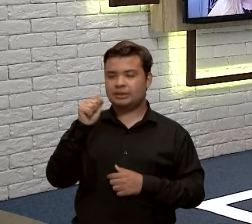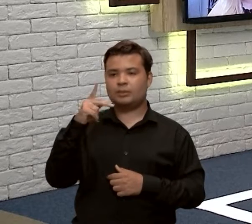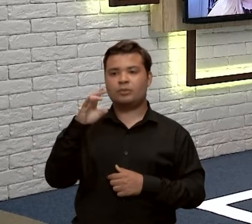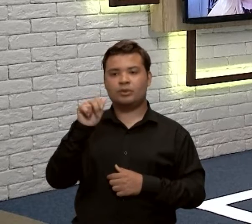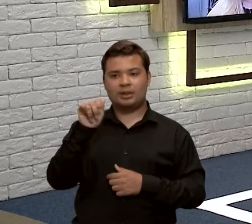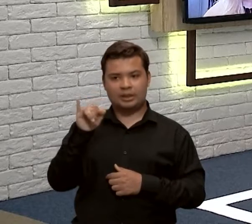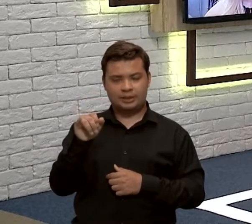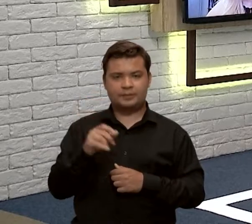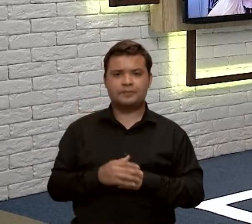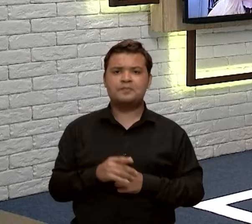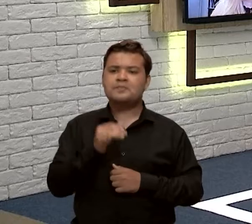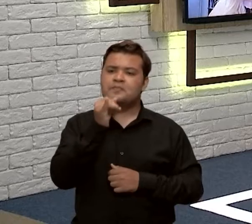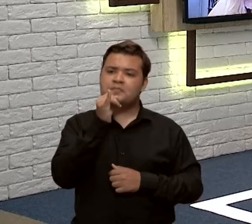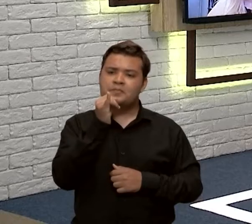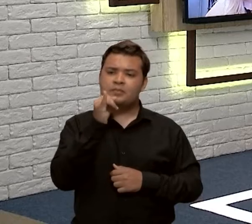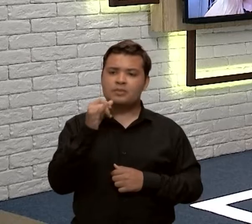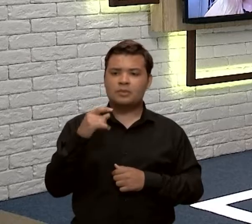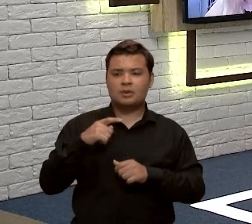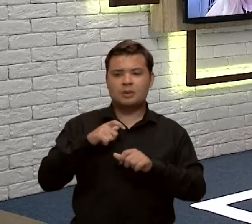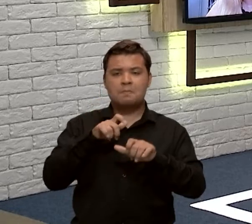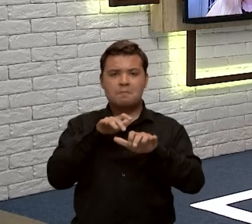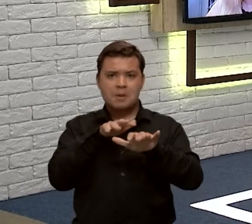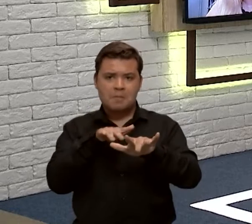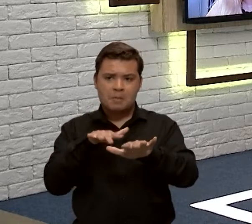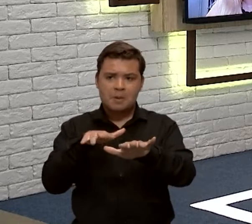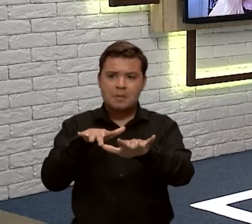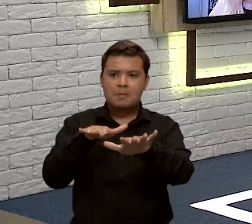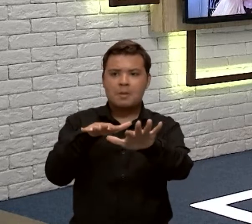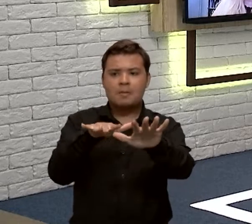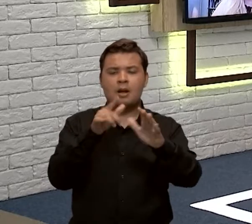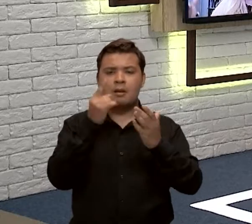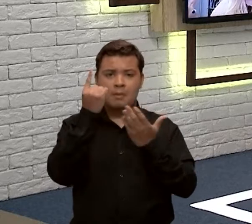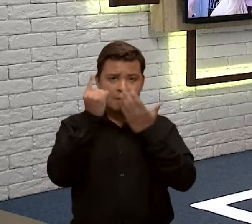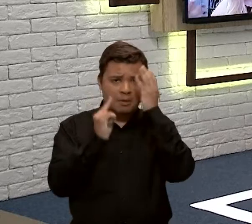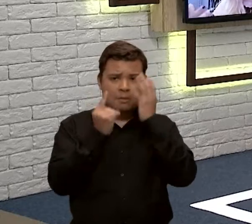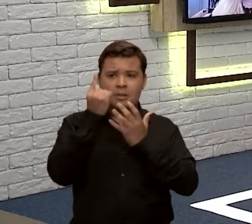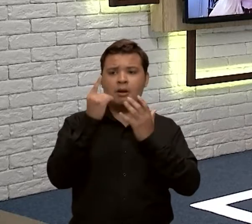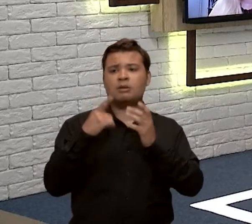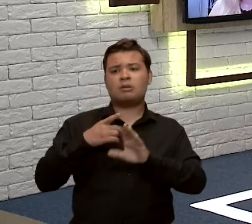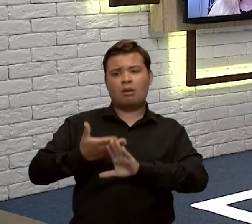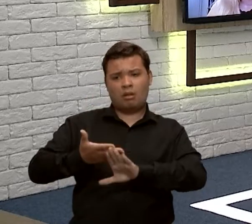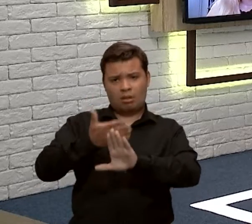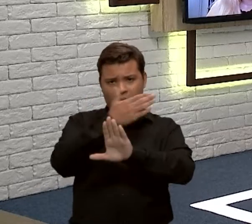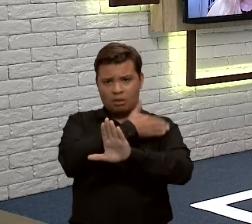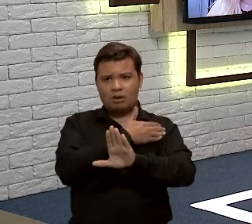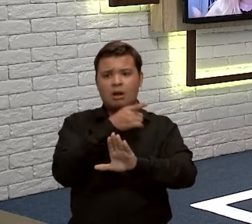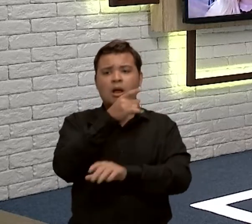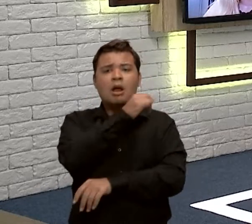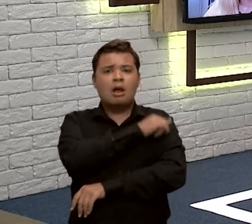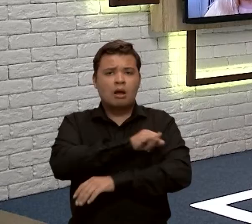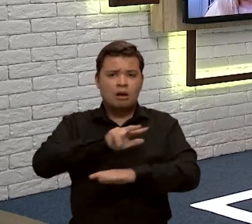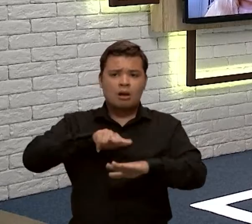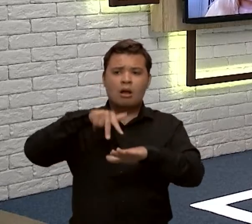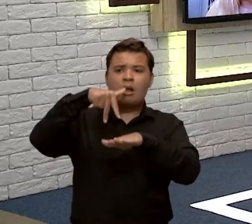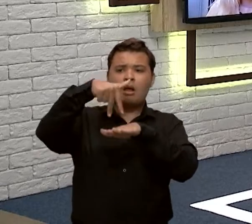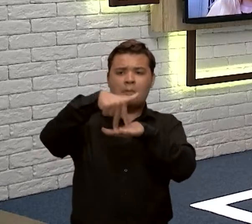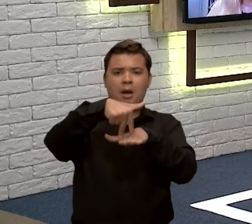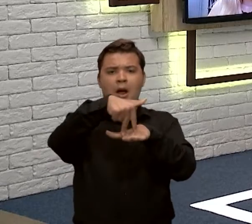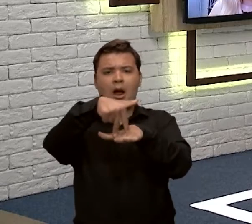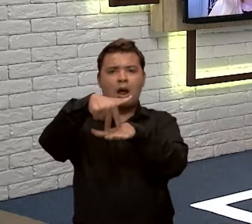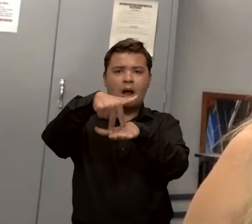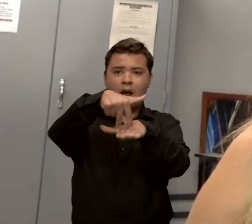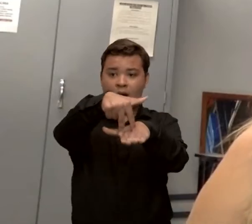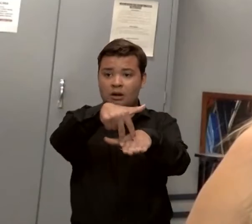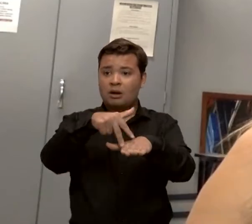tinham datas festivas, eles desfilavam em carros alegóricos no Rio de Janeiro. Então, aí a herança dos carros alegóricos